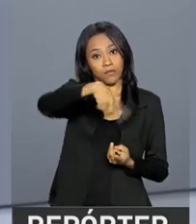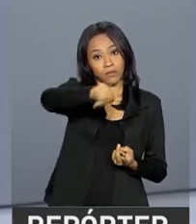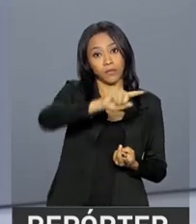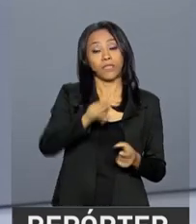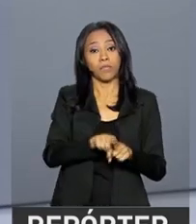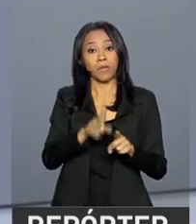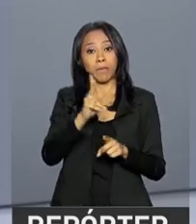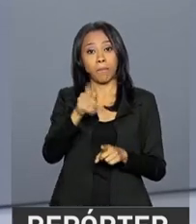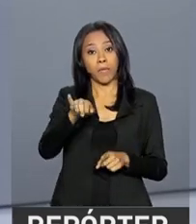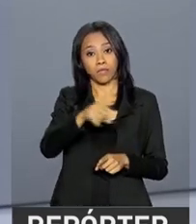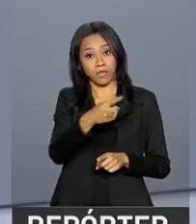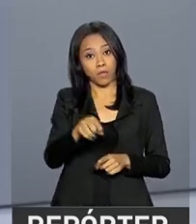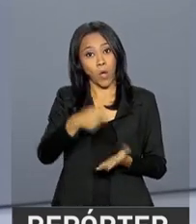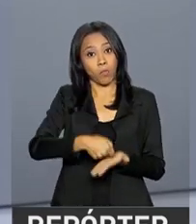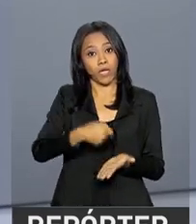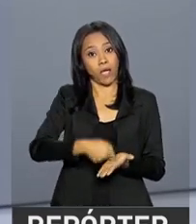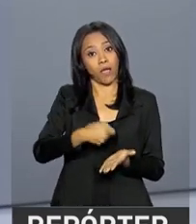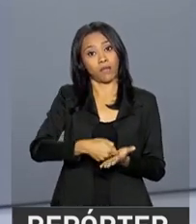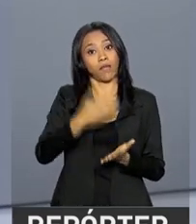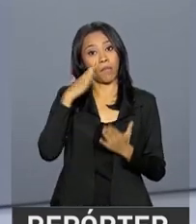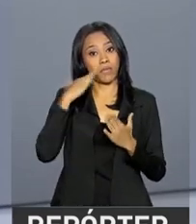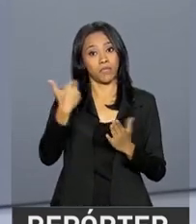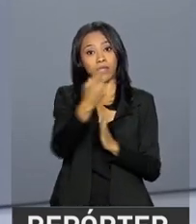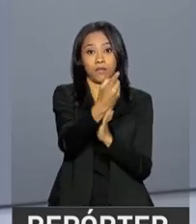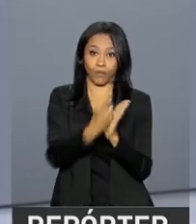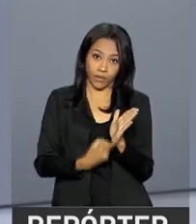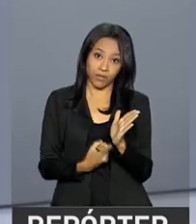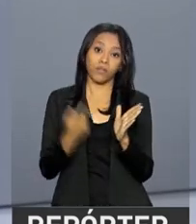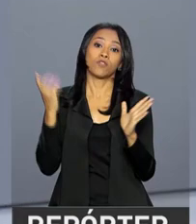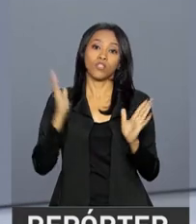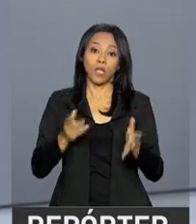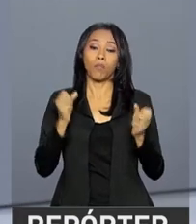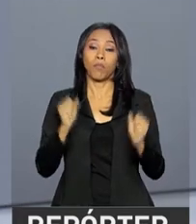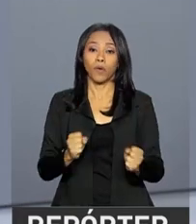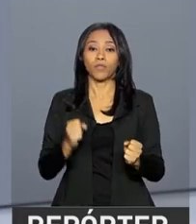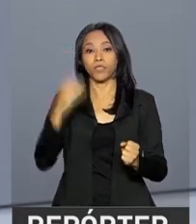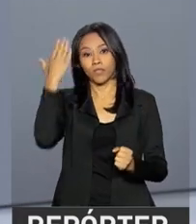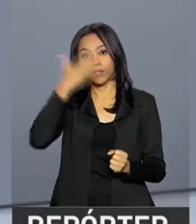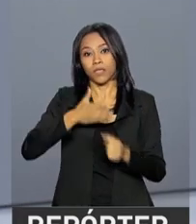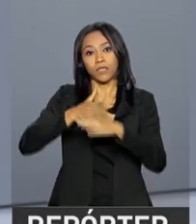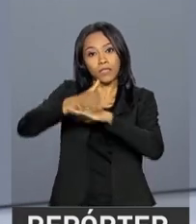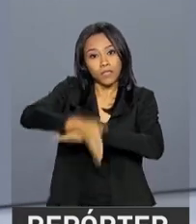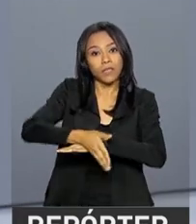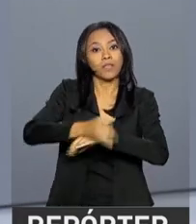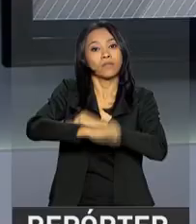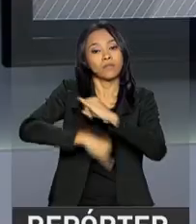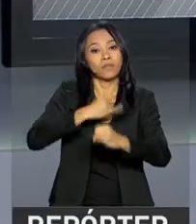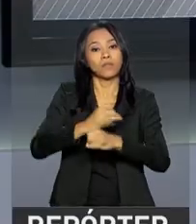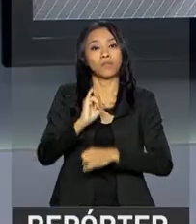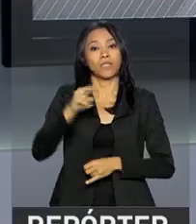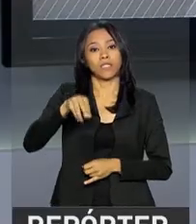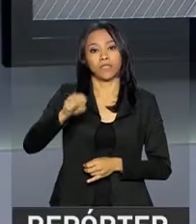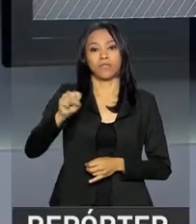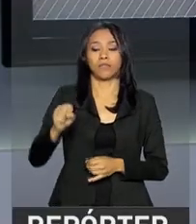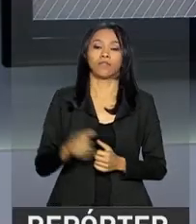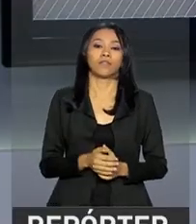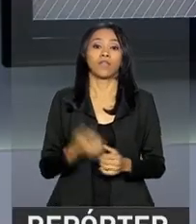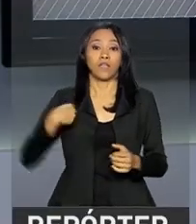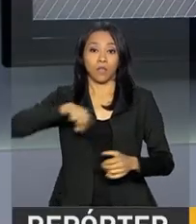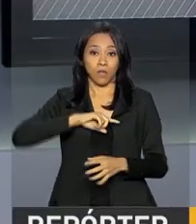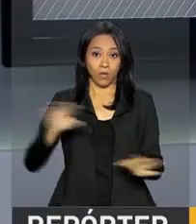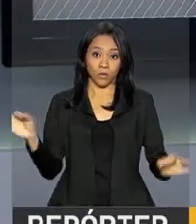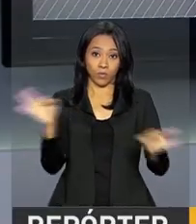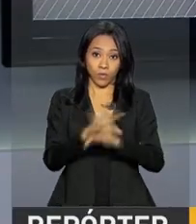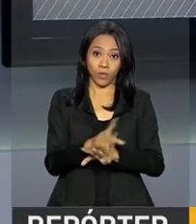obrigados a apresentar a declaração já podem acessar o demonstrativo de rendimentos no site do INSS. Nós ficamos por